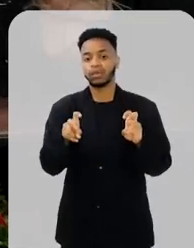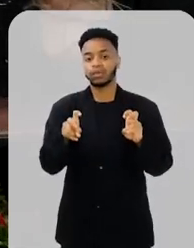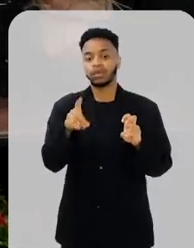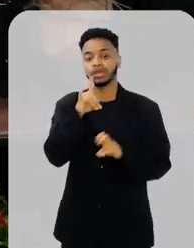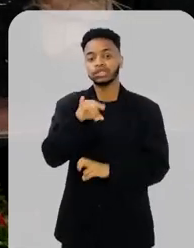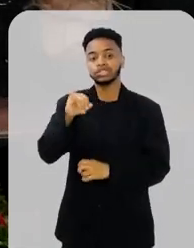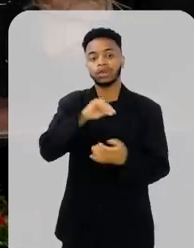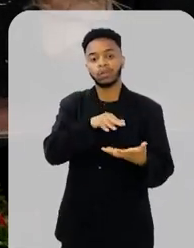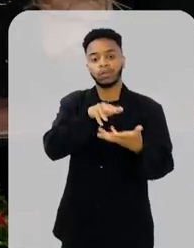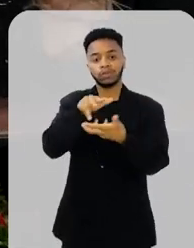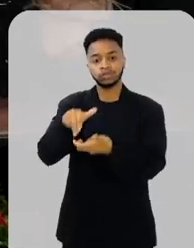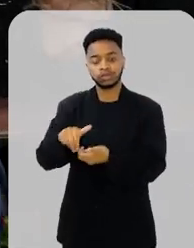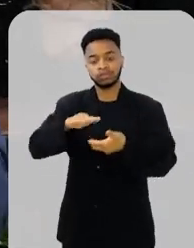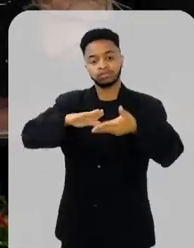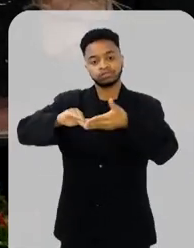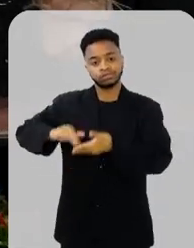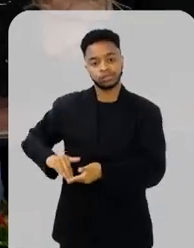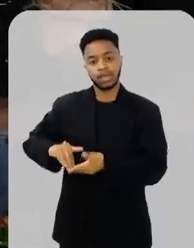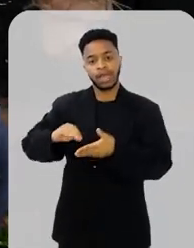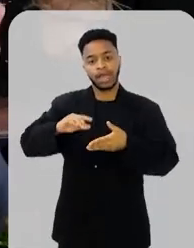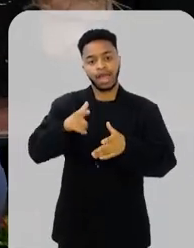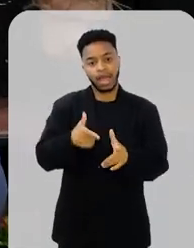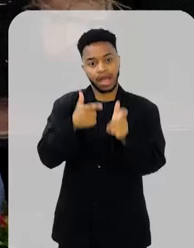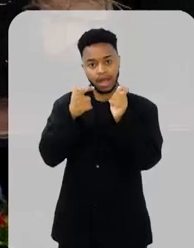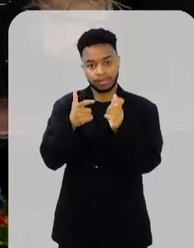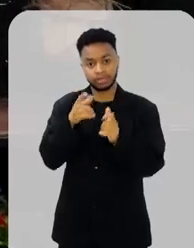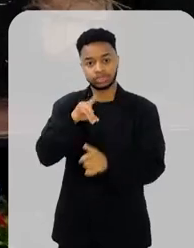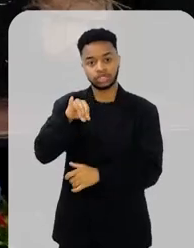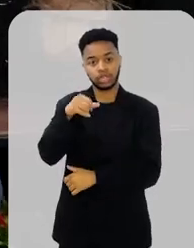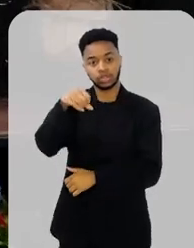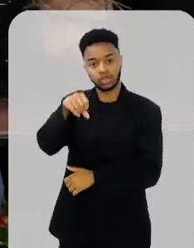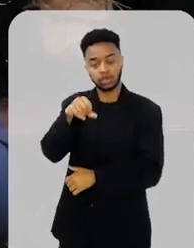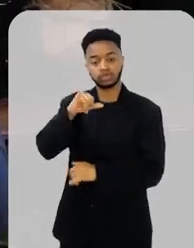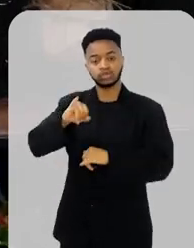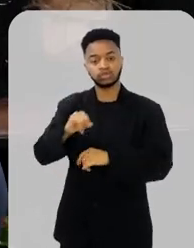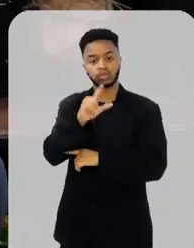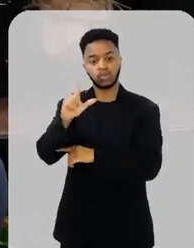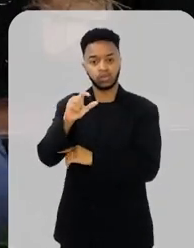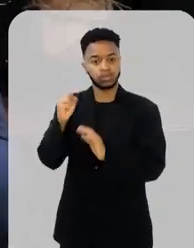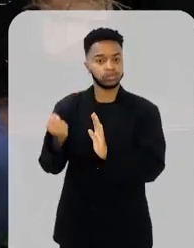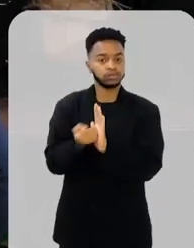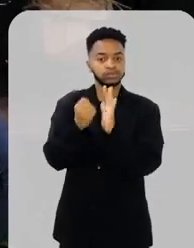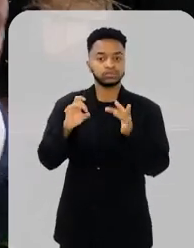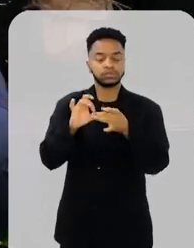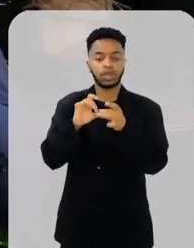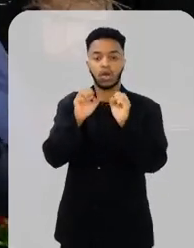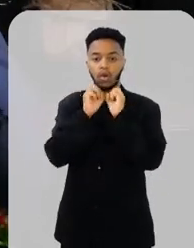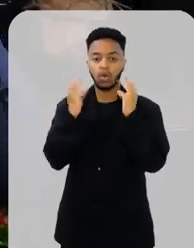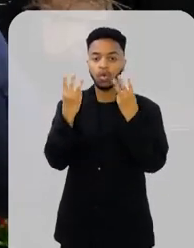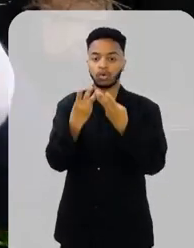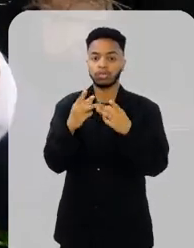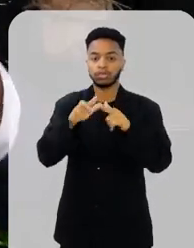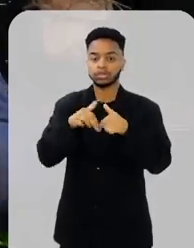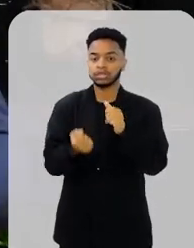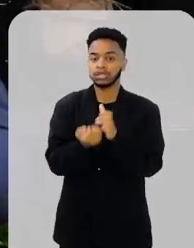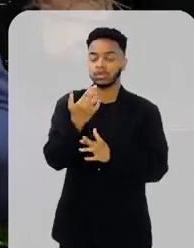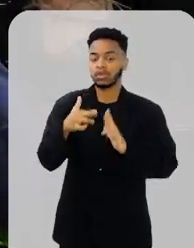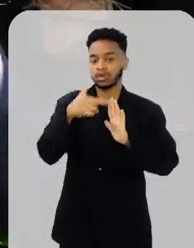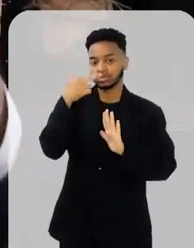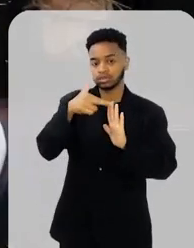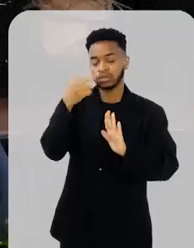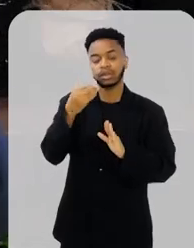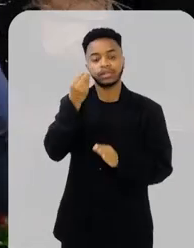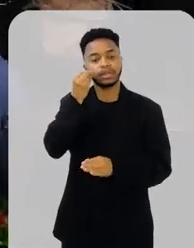Fronteiras, tratando do tema do Dia Mundial pelo Desarmamento. Dia 9 de julho, que é marcado pela ONU através